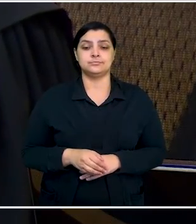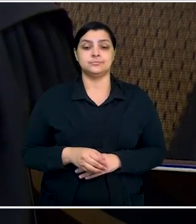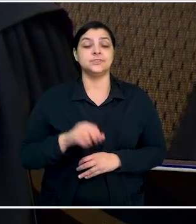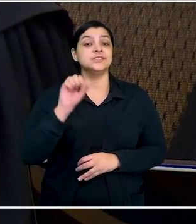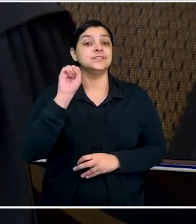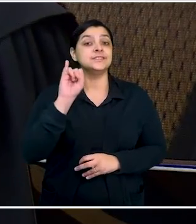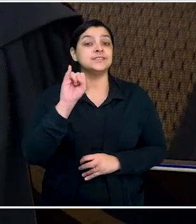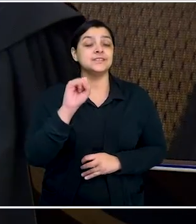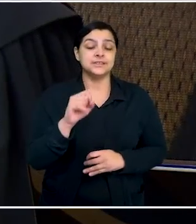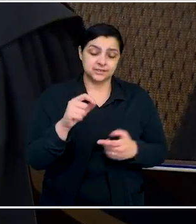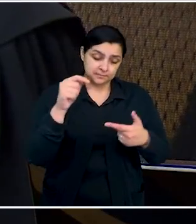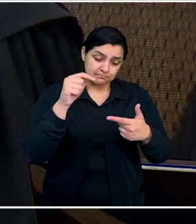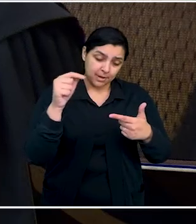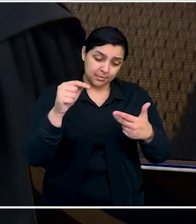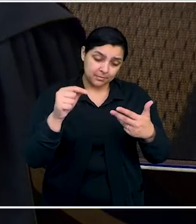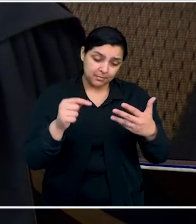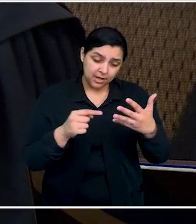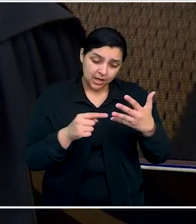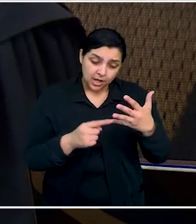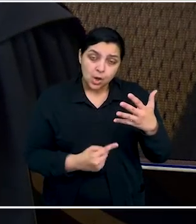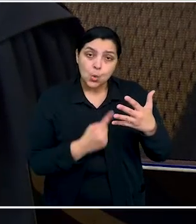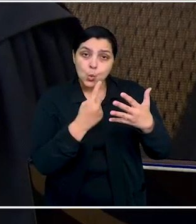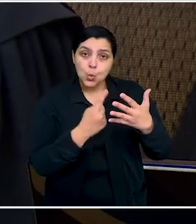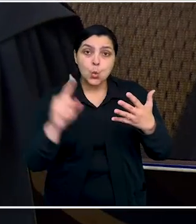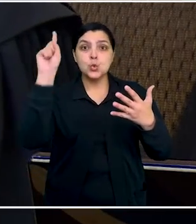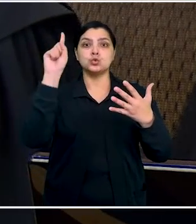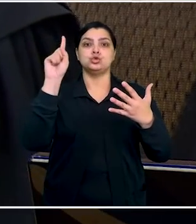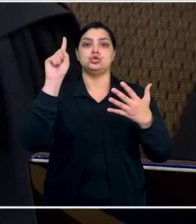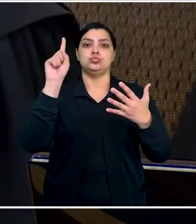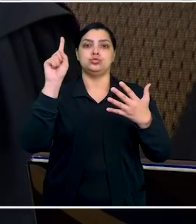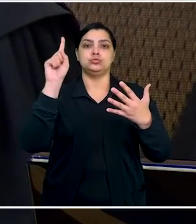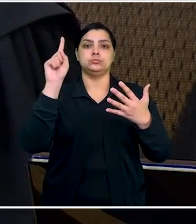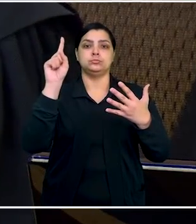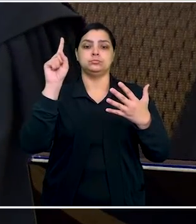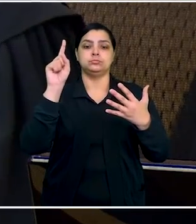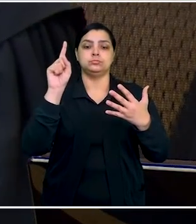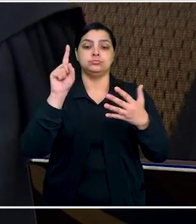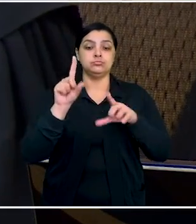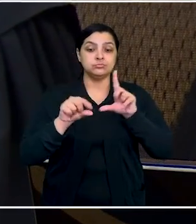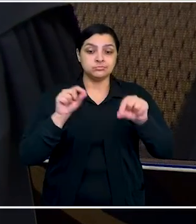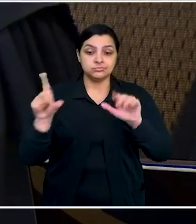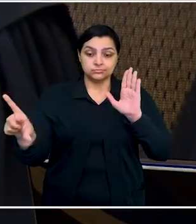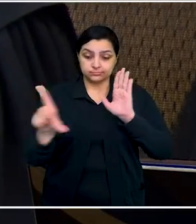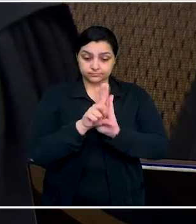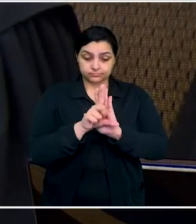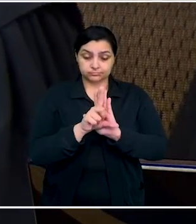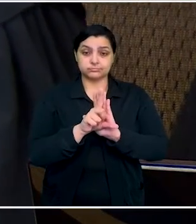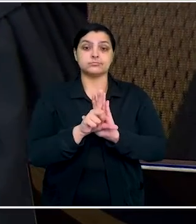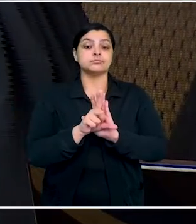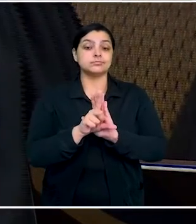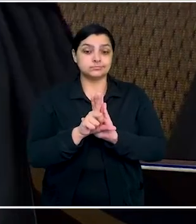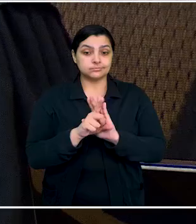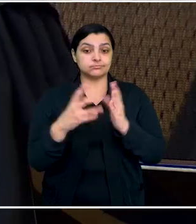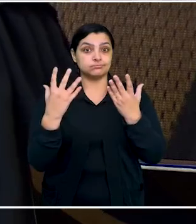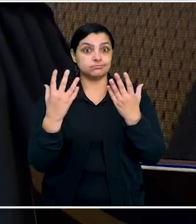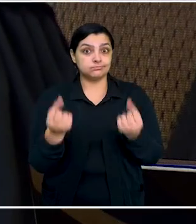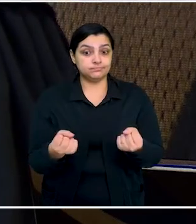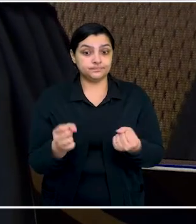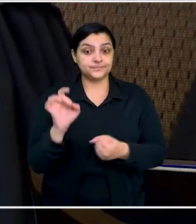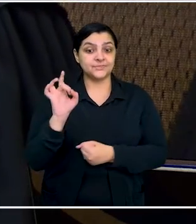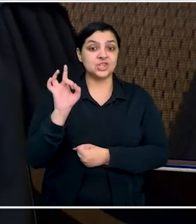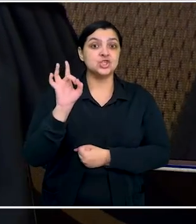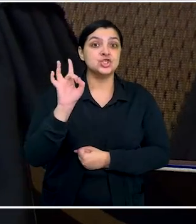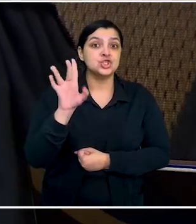quebrada em última ratio. Em última ratio. Tanto que o legislador constitucional ele admite a